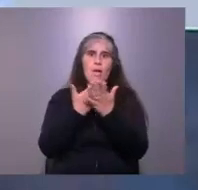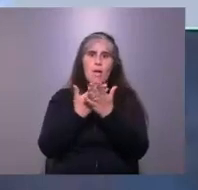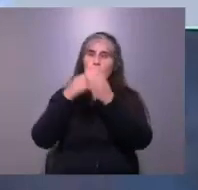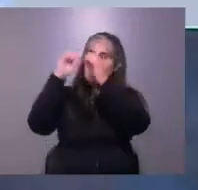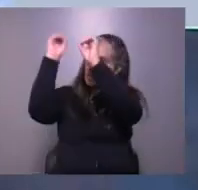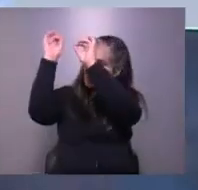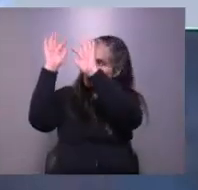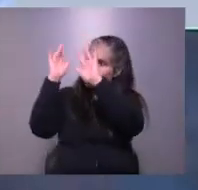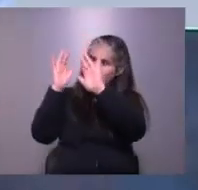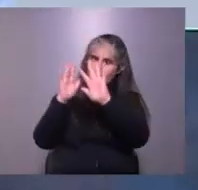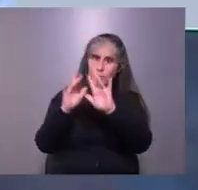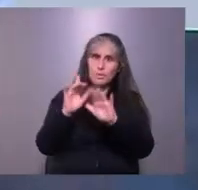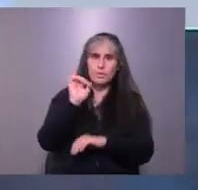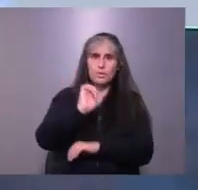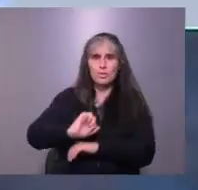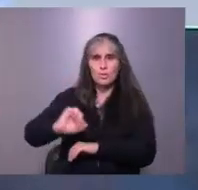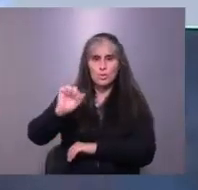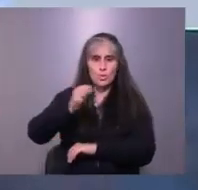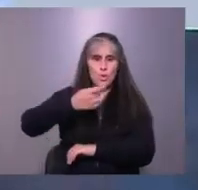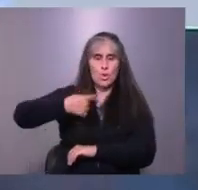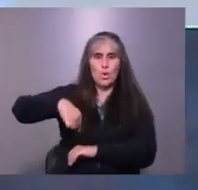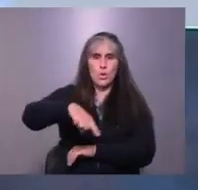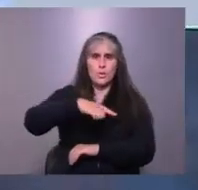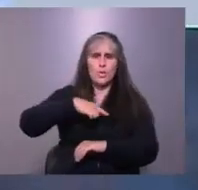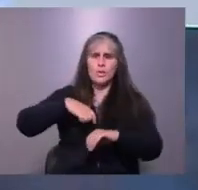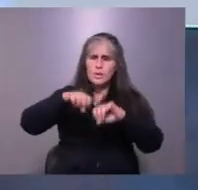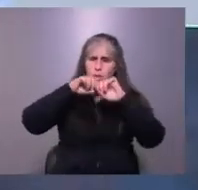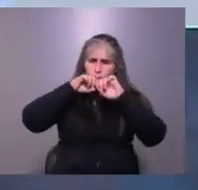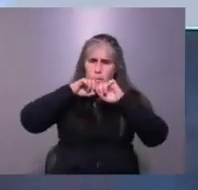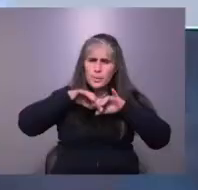luz, anunciemos por toda a parte as vossas